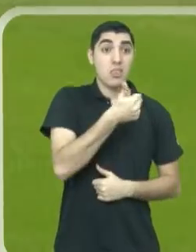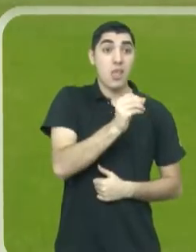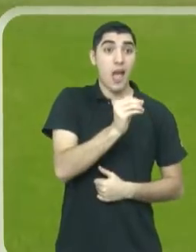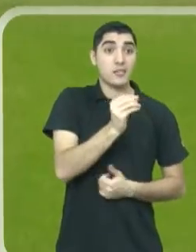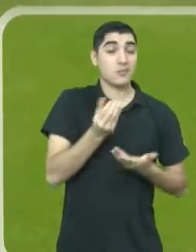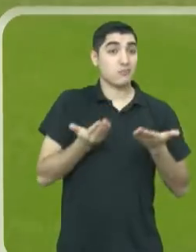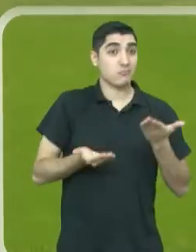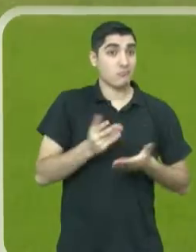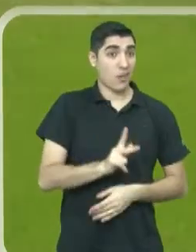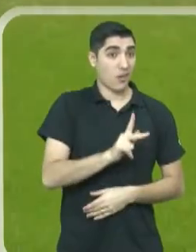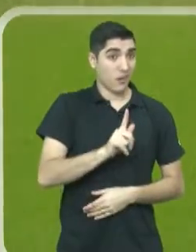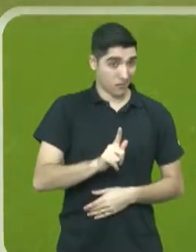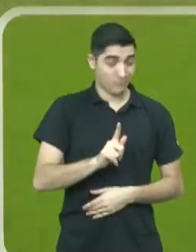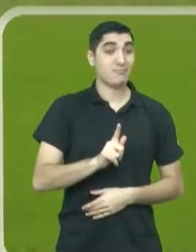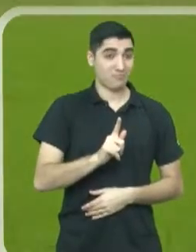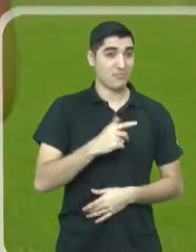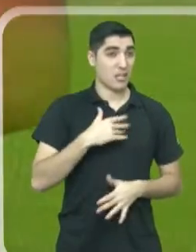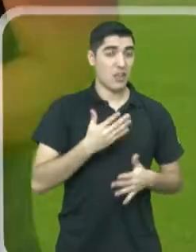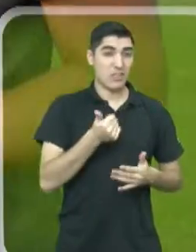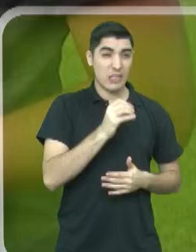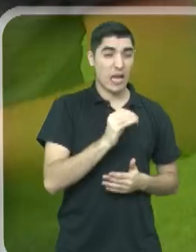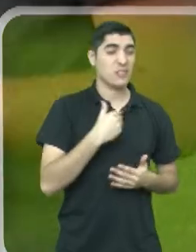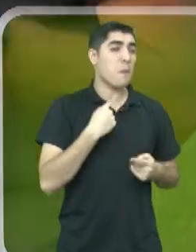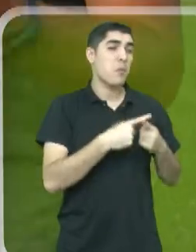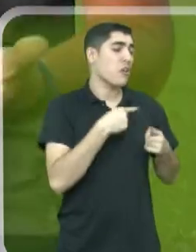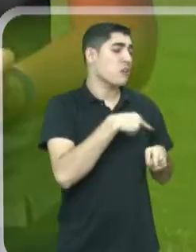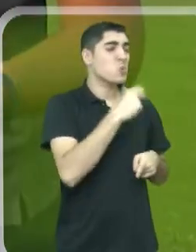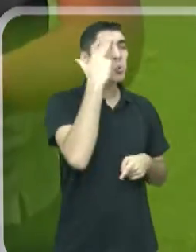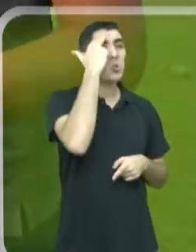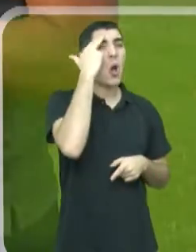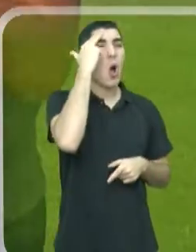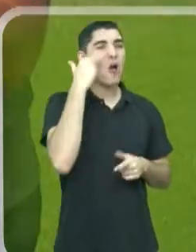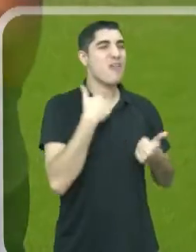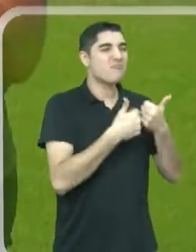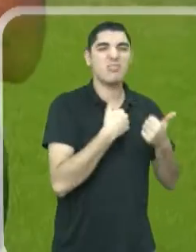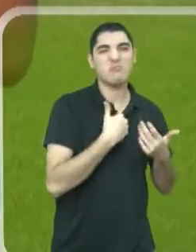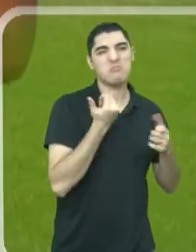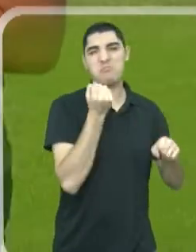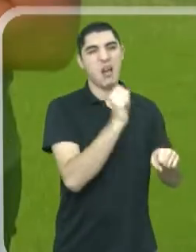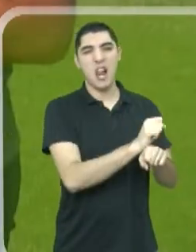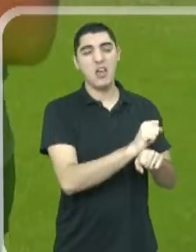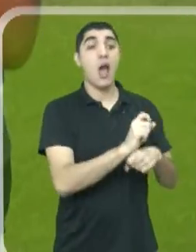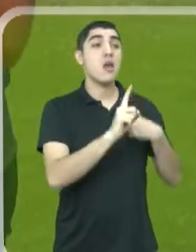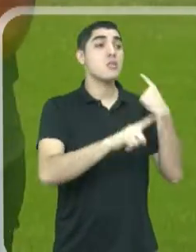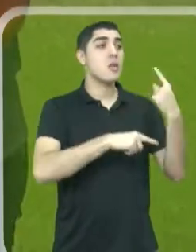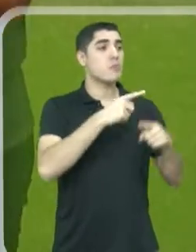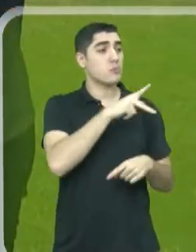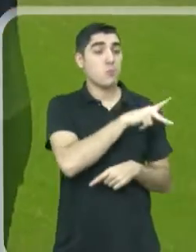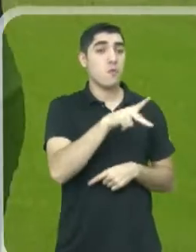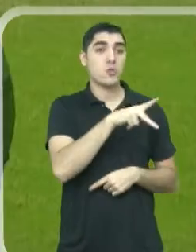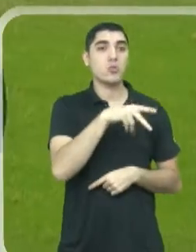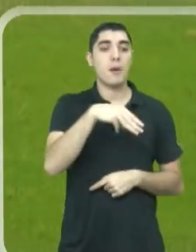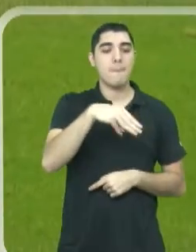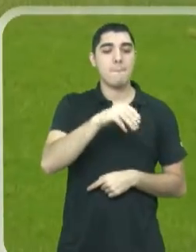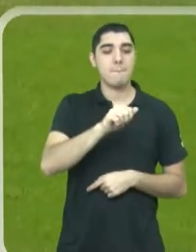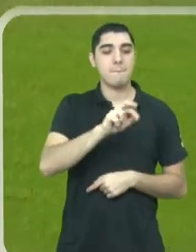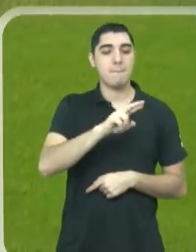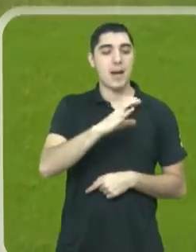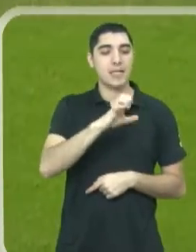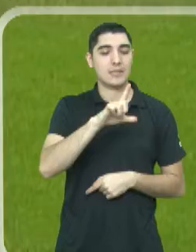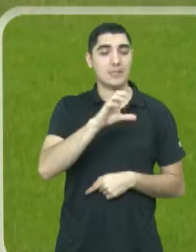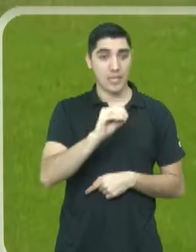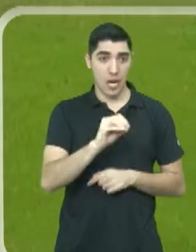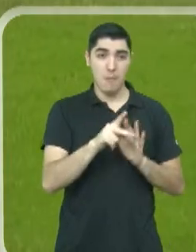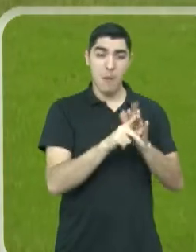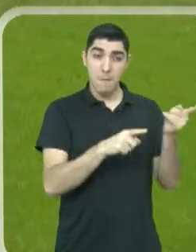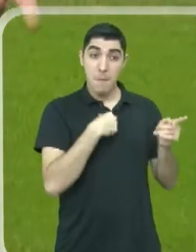tinha mais aquele sonho de jogar, né? E aí, por conta de um professor meu, o professor Marcelo Mata, que foi meu primeiro treinador quando criança